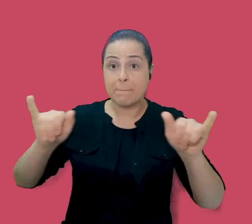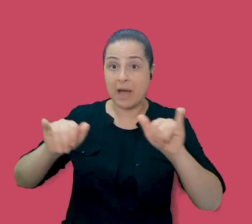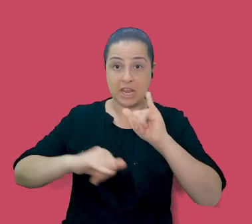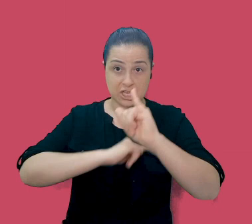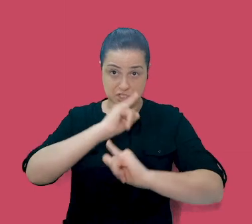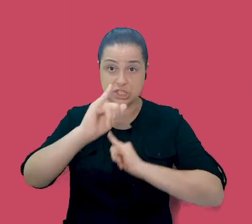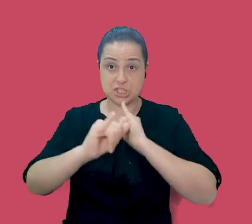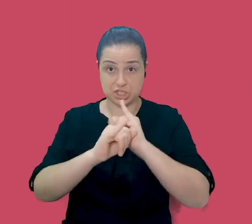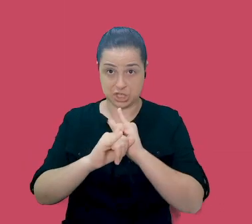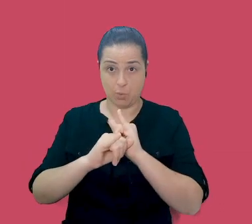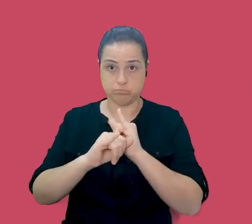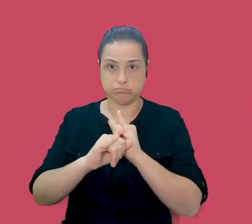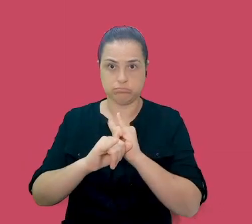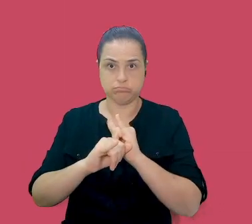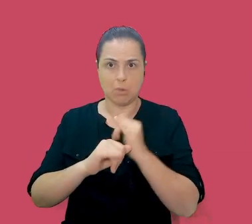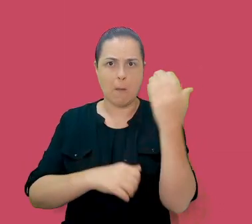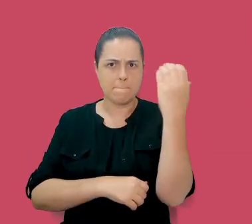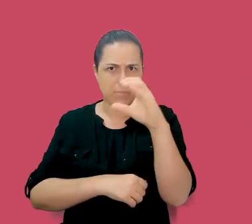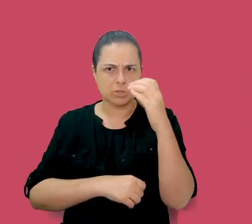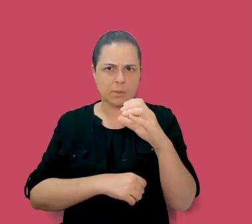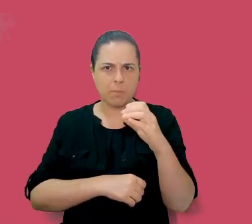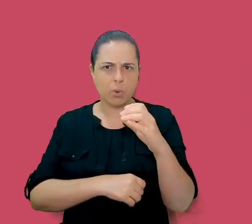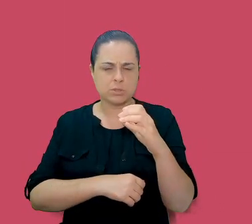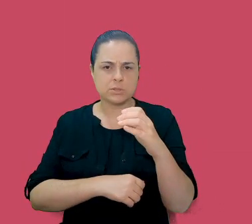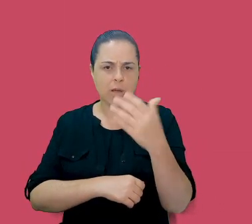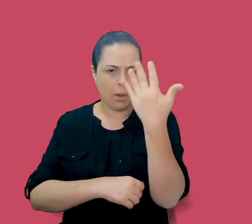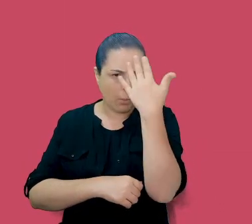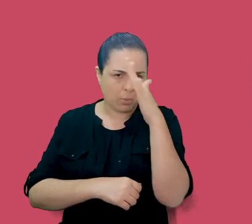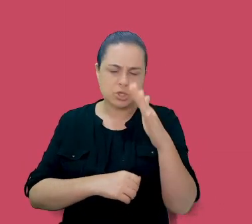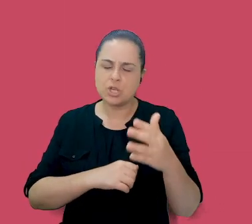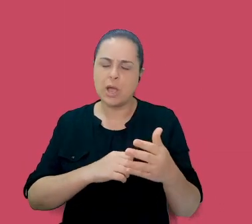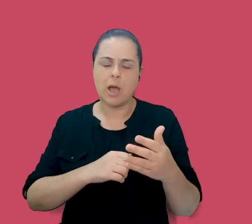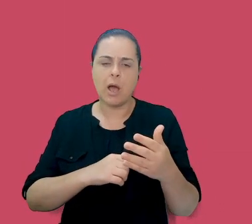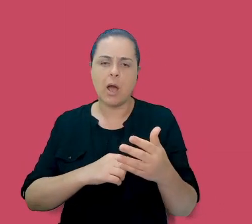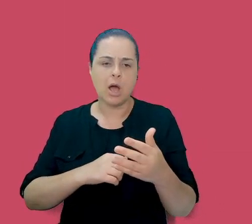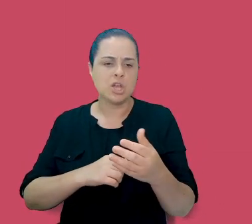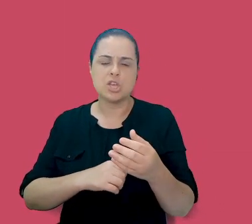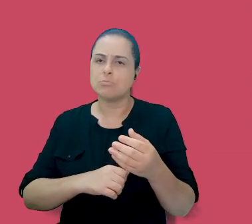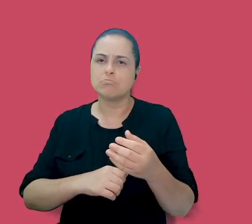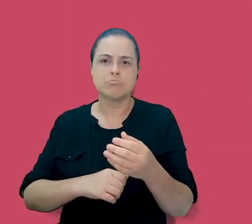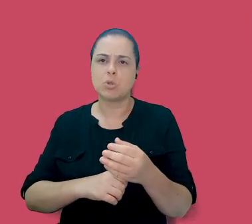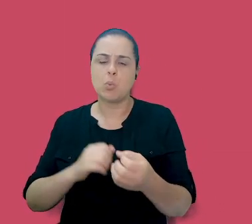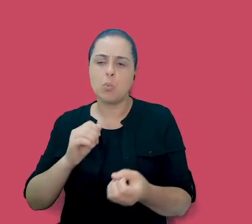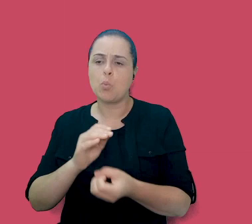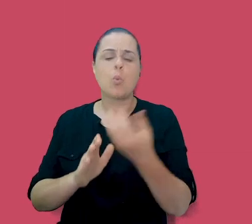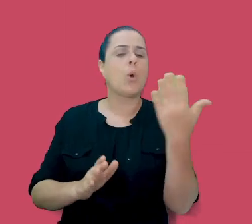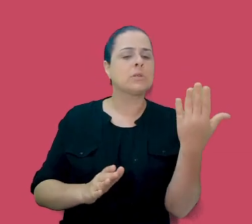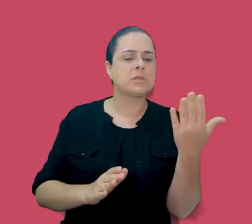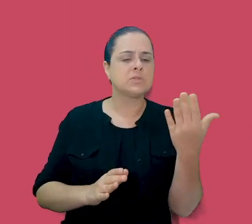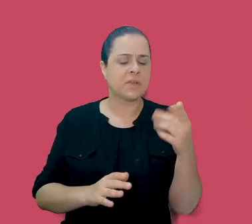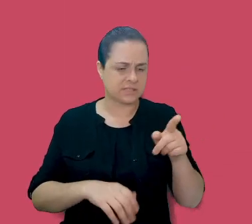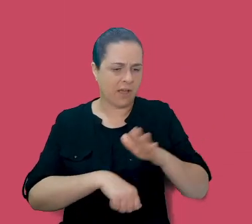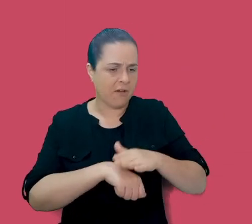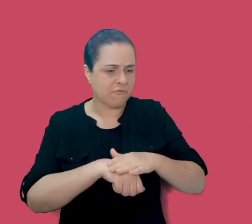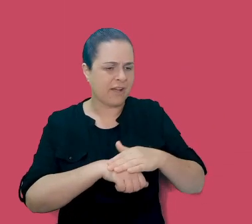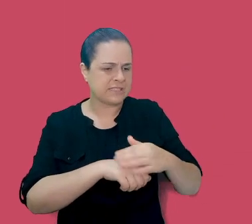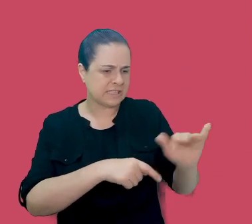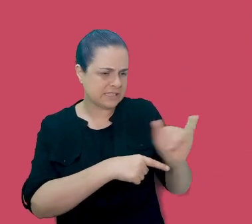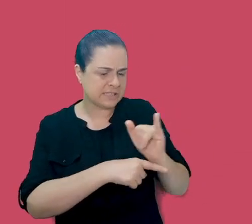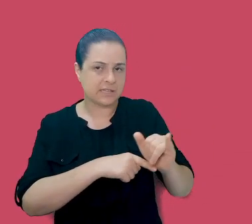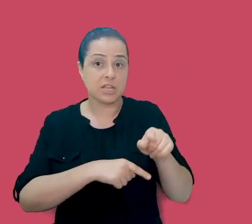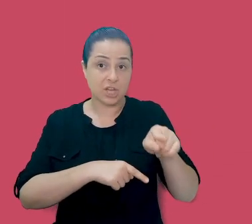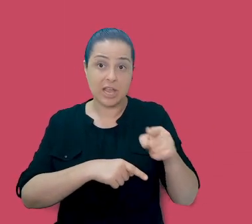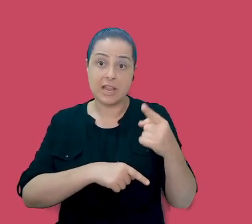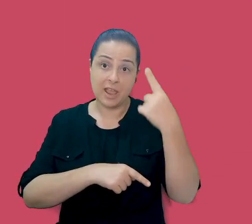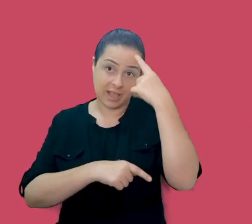que tenha tantas postagens por dia ou tantas coisas e fale sobre isso. Ele vai criar uma sugestão